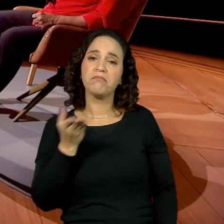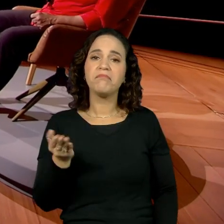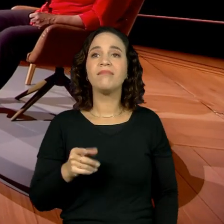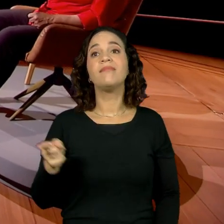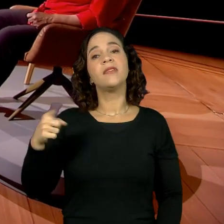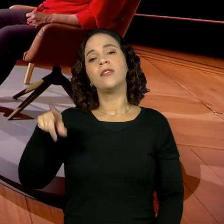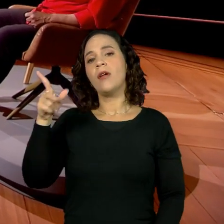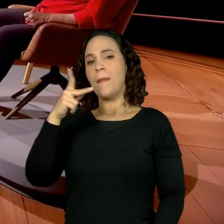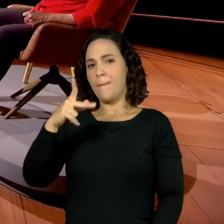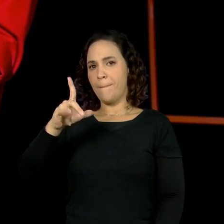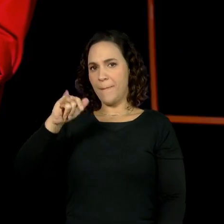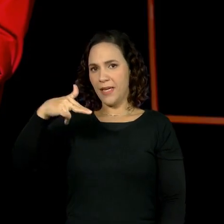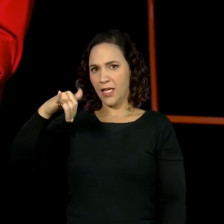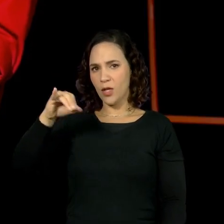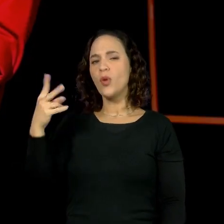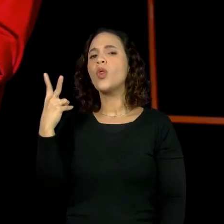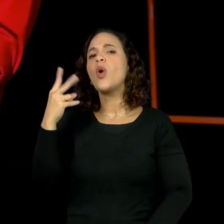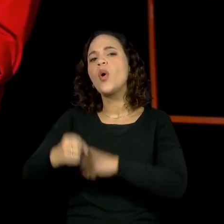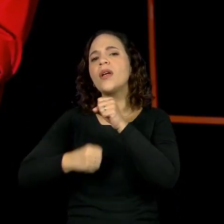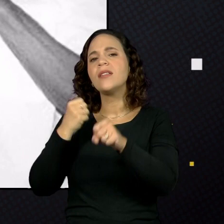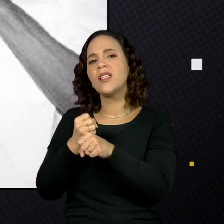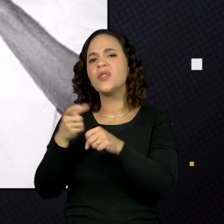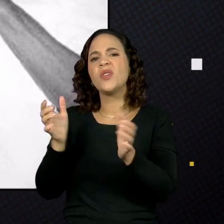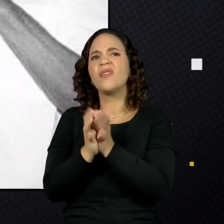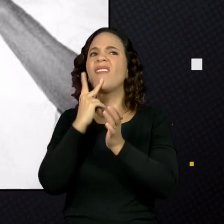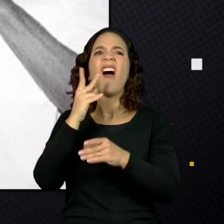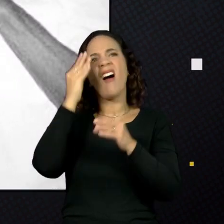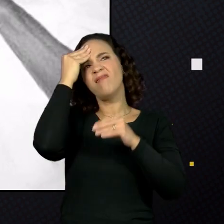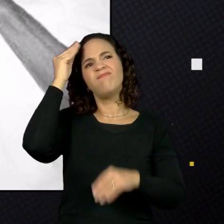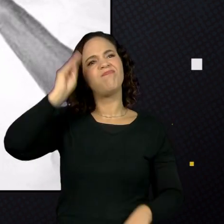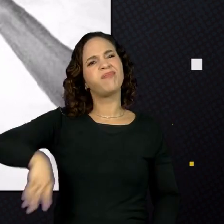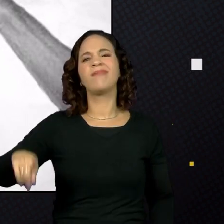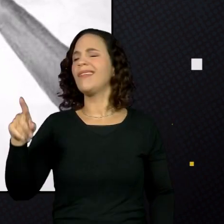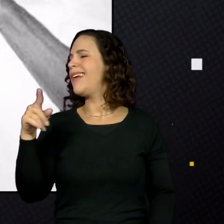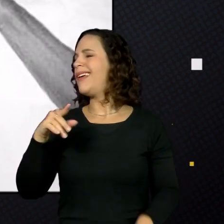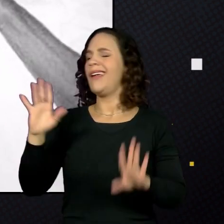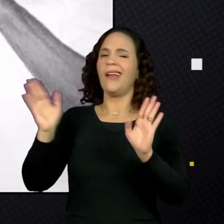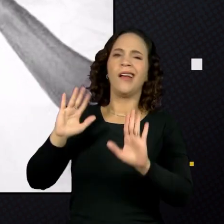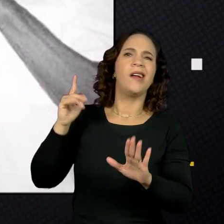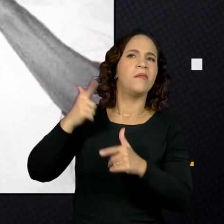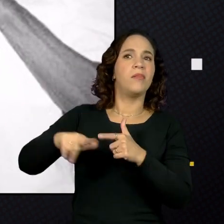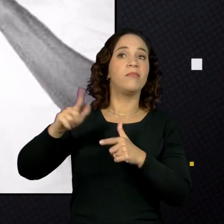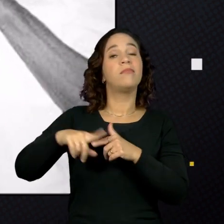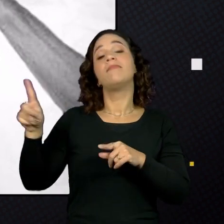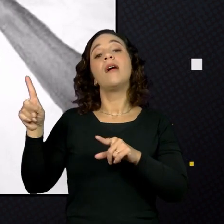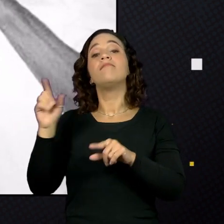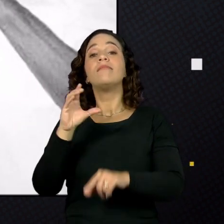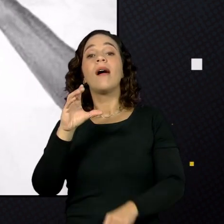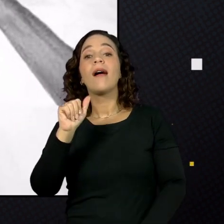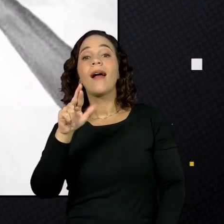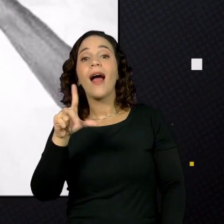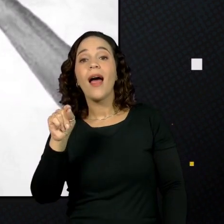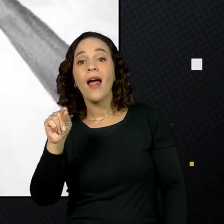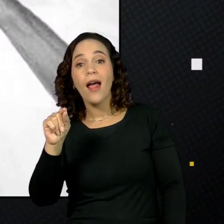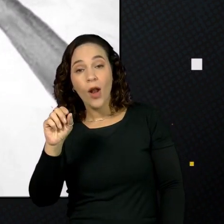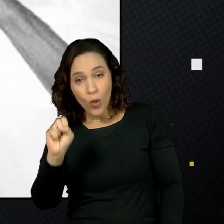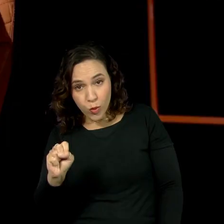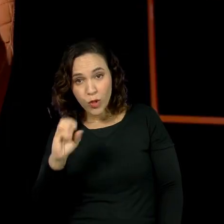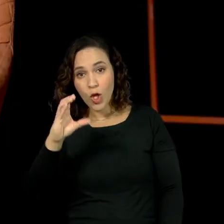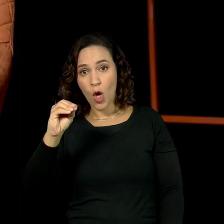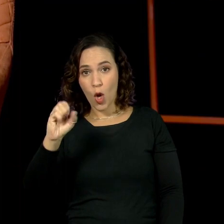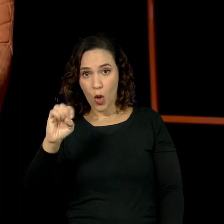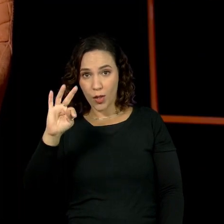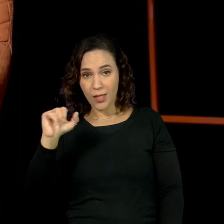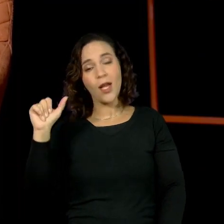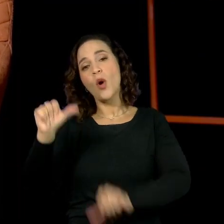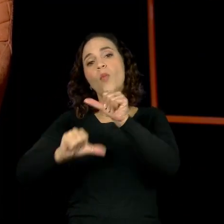essa banda há 2 anos. Depois falou, não quero mais saber disso aí, muita dor de cabeça. O Carlos Costa criou, então, virou Banda Redonda, que era a banda bandalha, né?